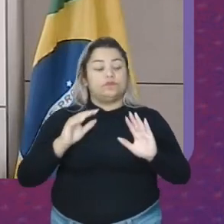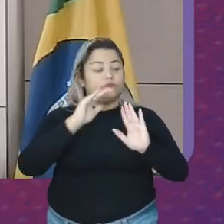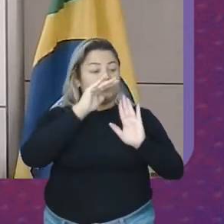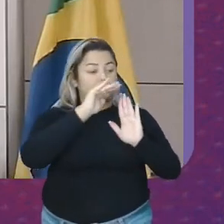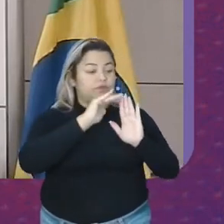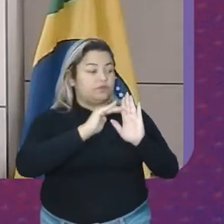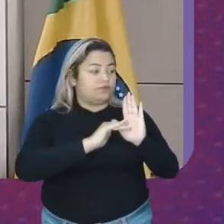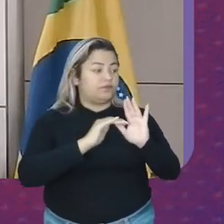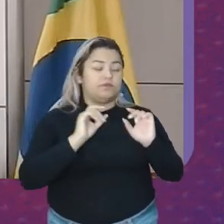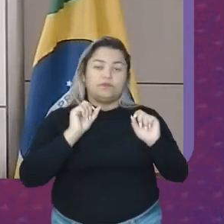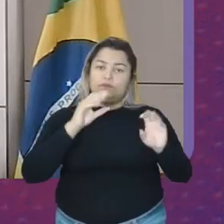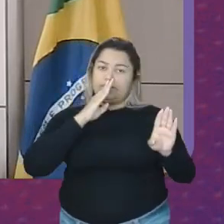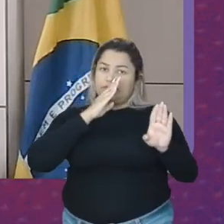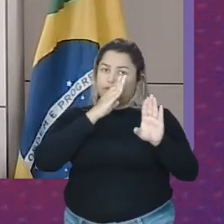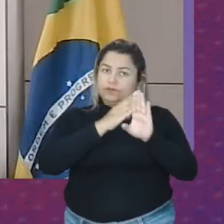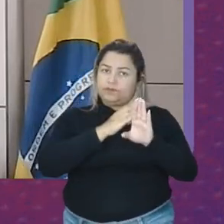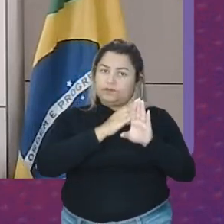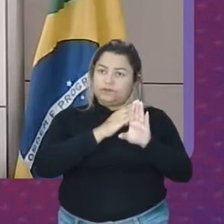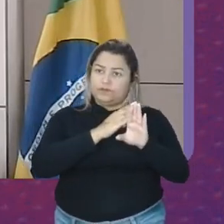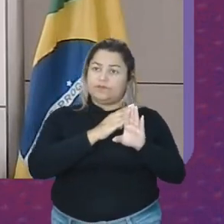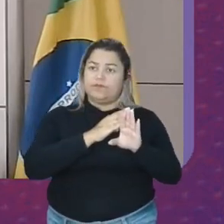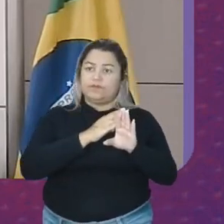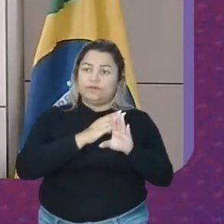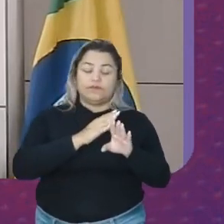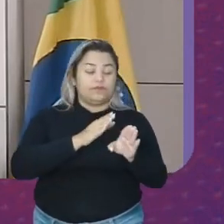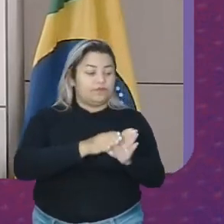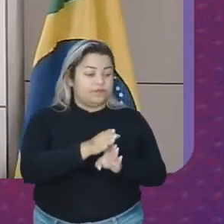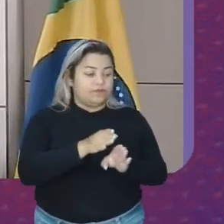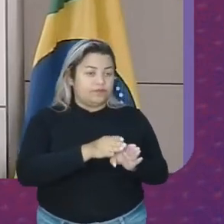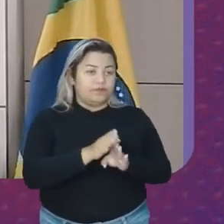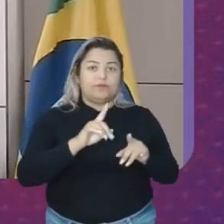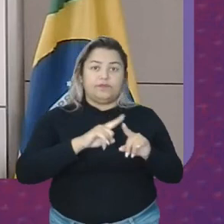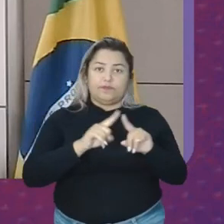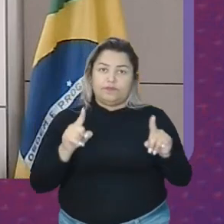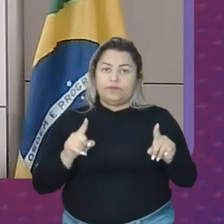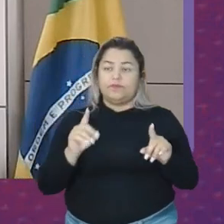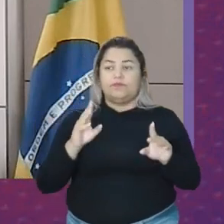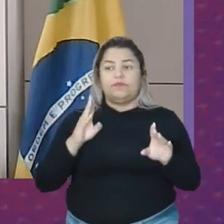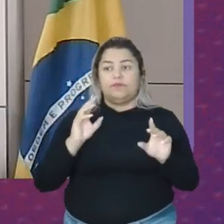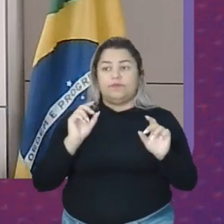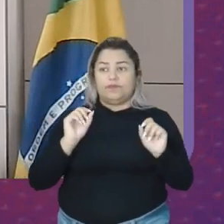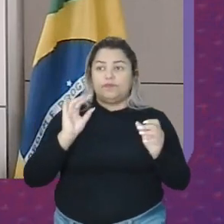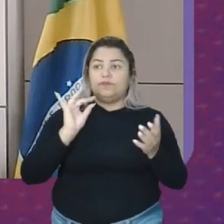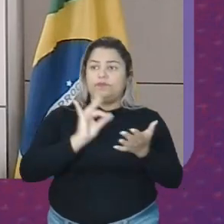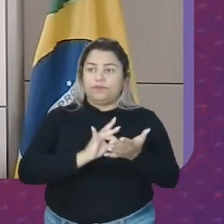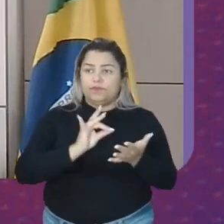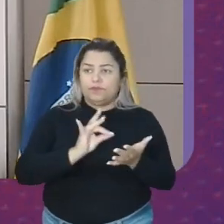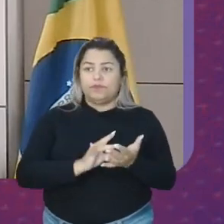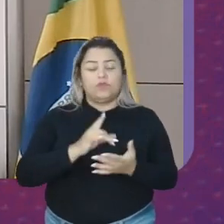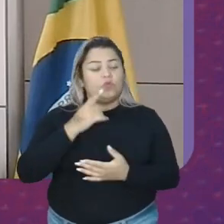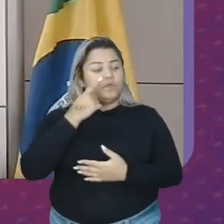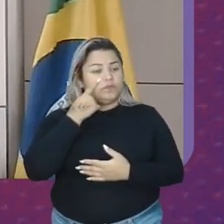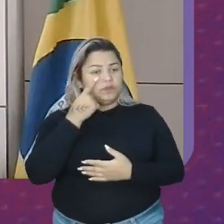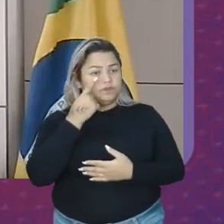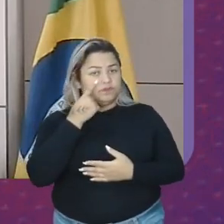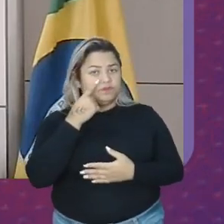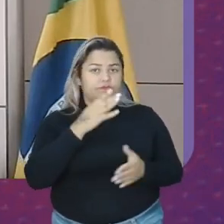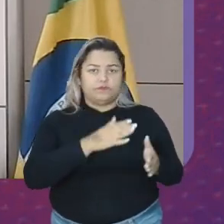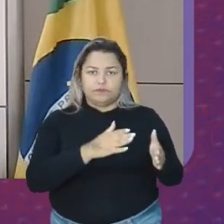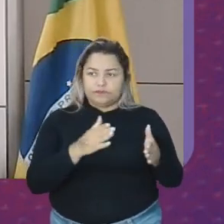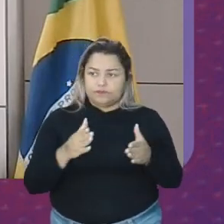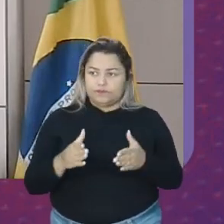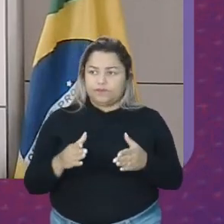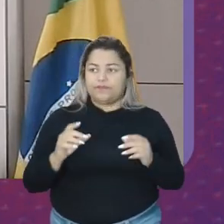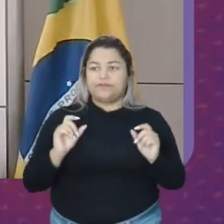são objetivas enquanto instrumento real, mas tem muita subjetividade também. Eu observei nesse processo